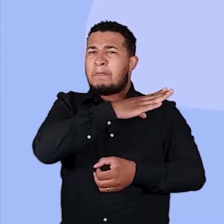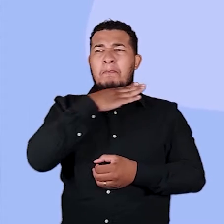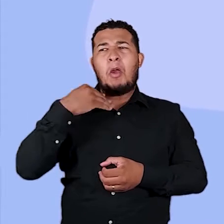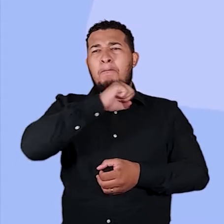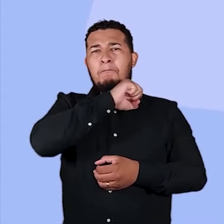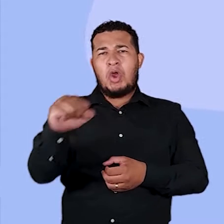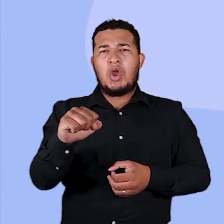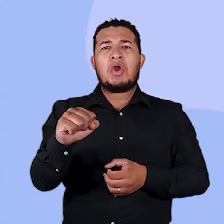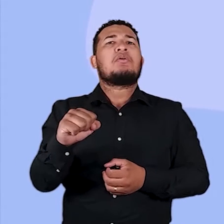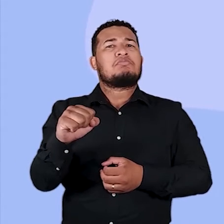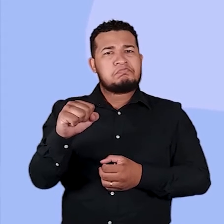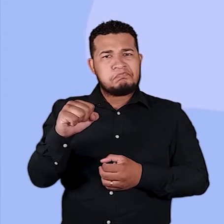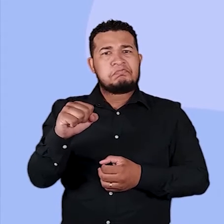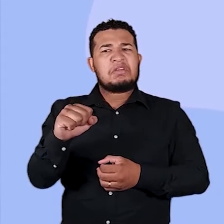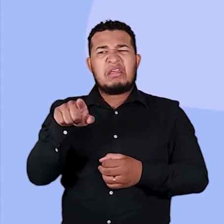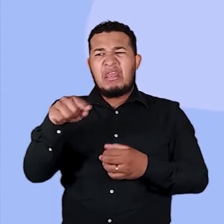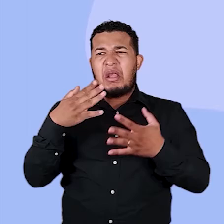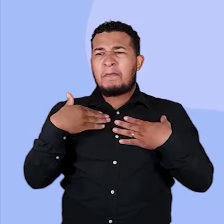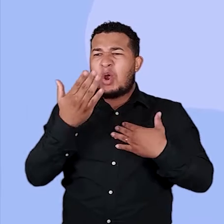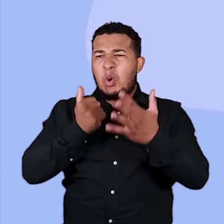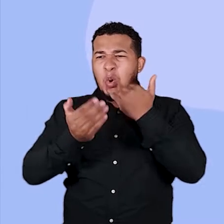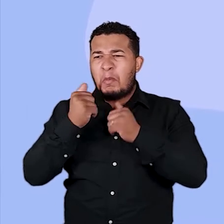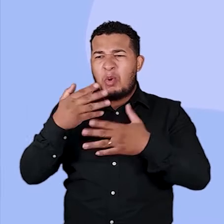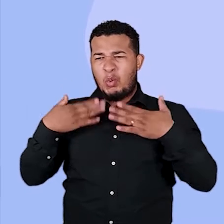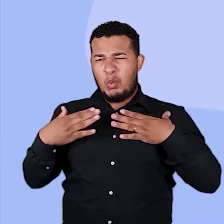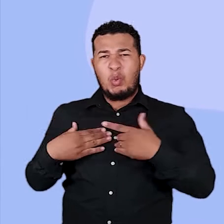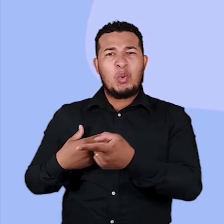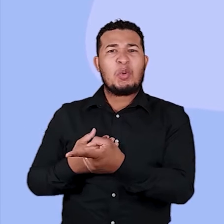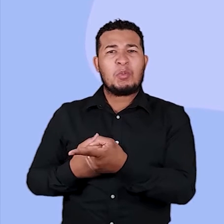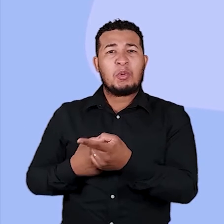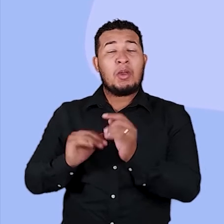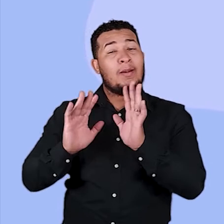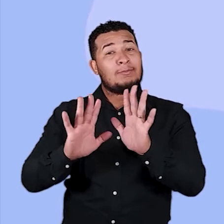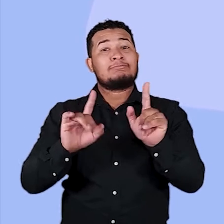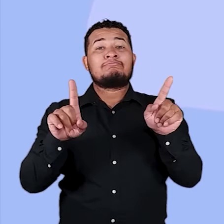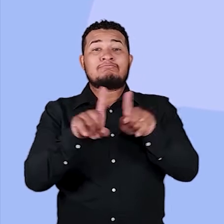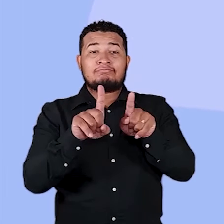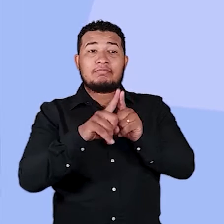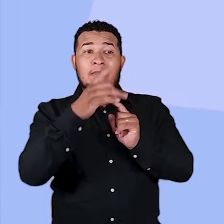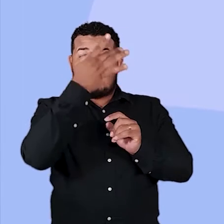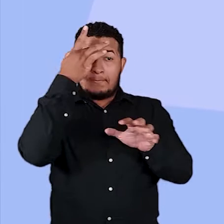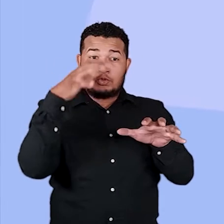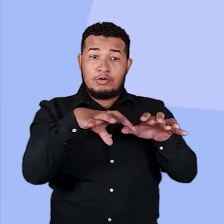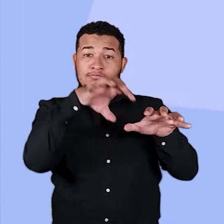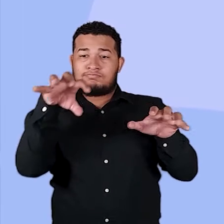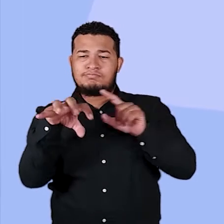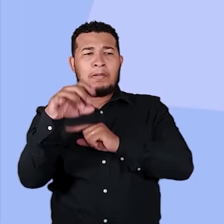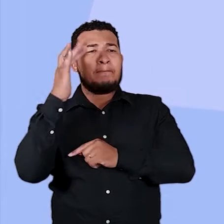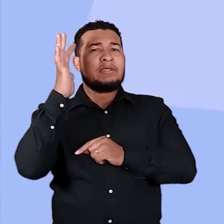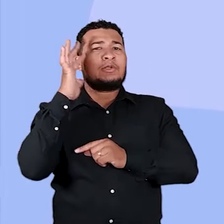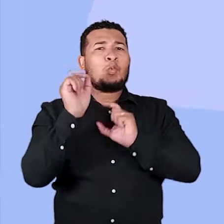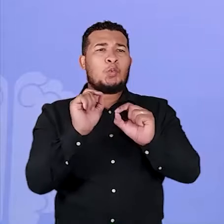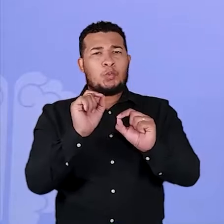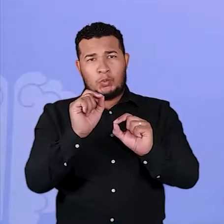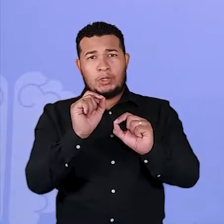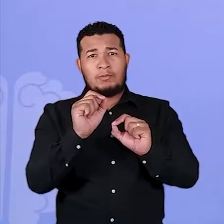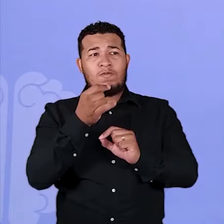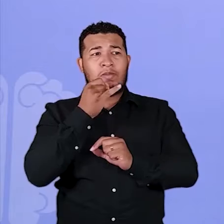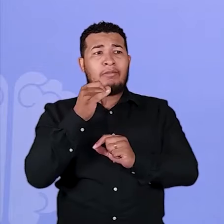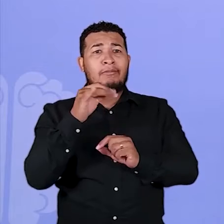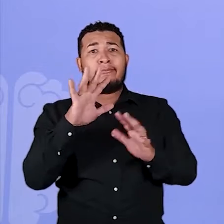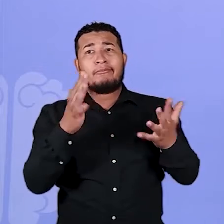foi morto e foi utilizado como alimento, mas, por outro lado, as pessoas ficavam pensando assim, o